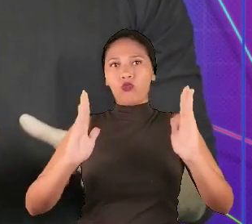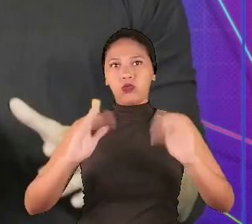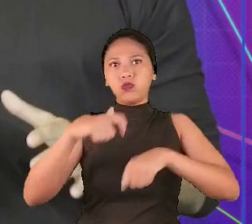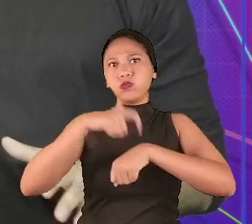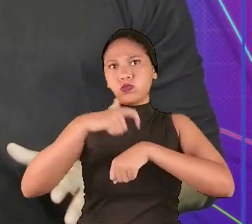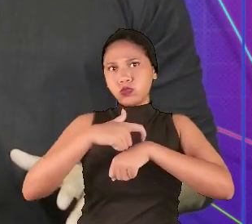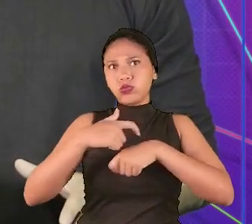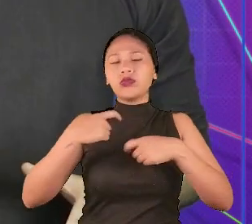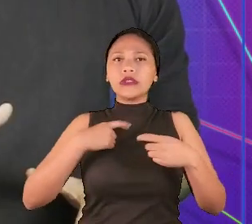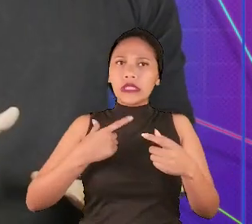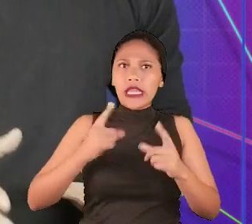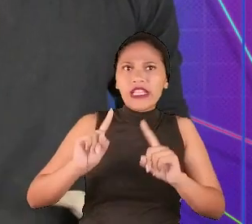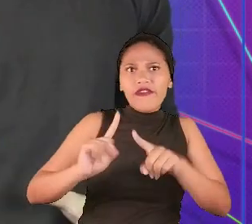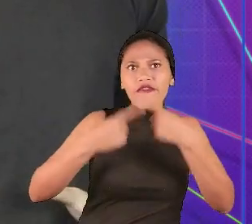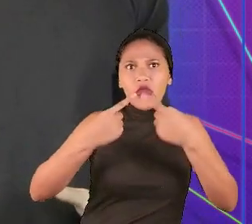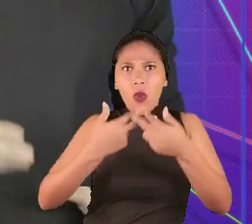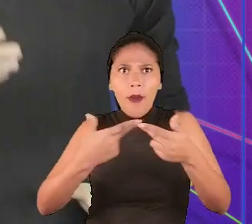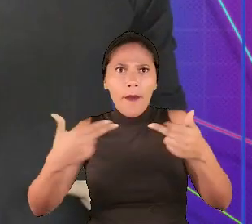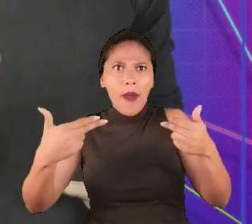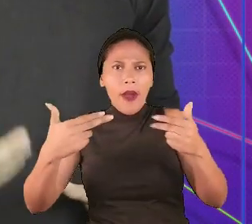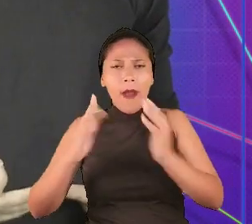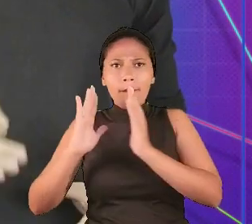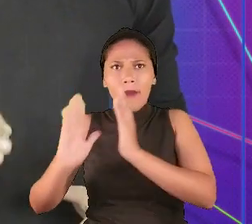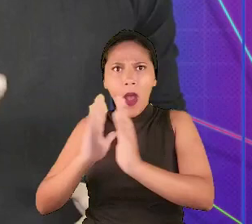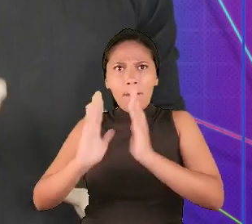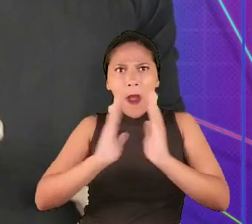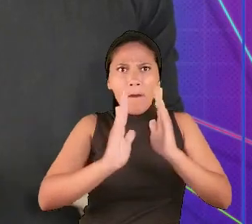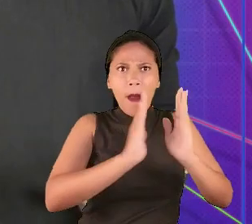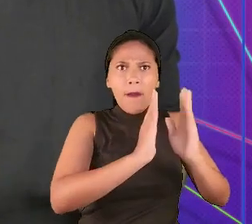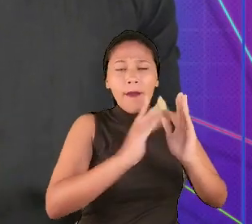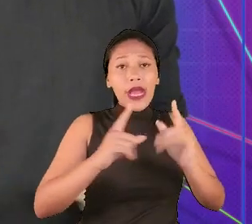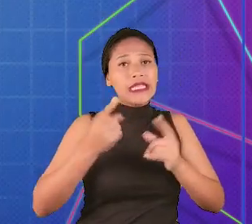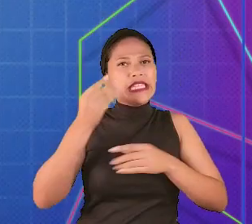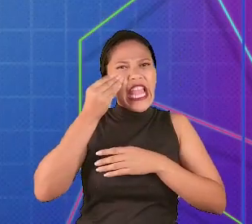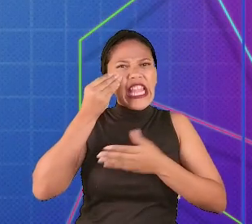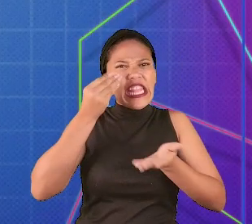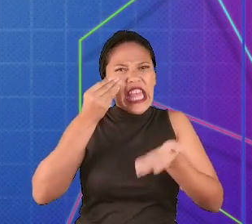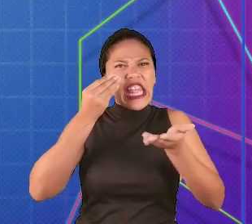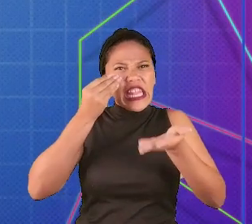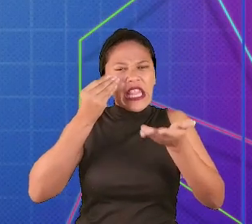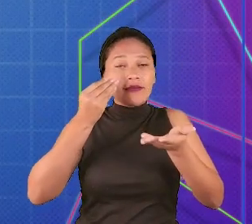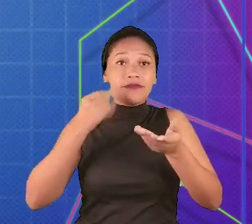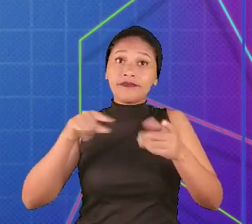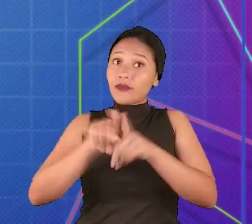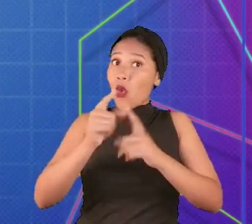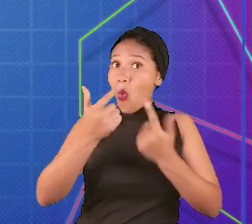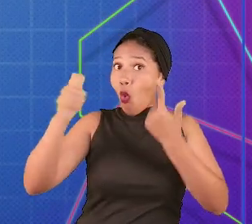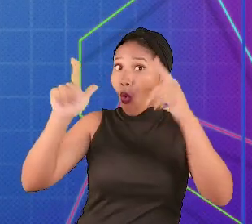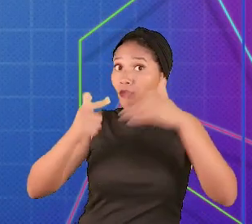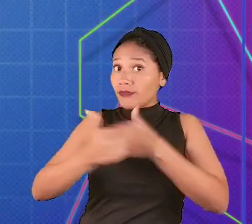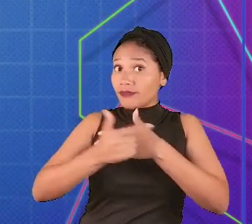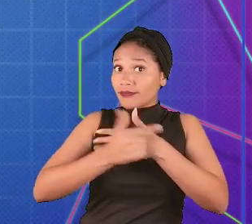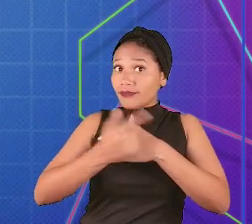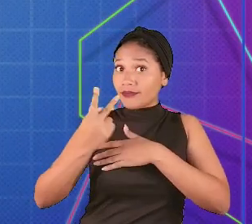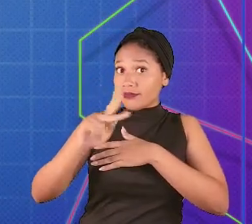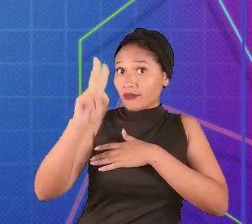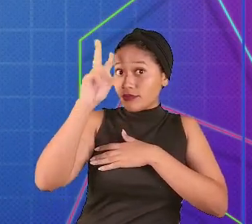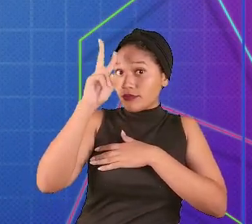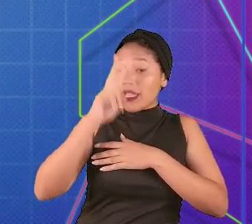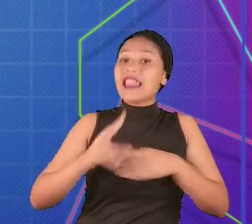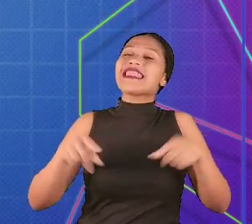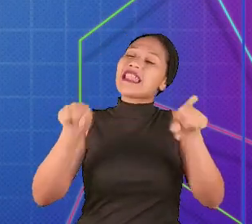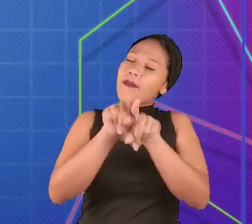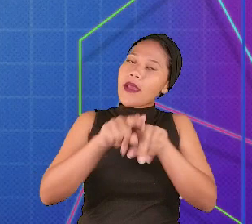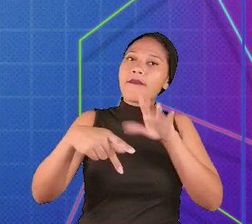com diversos conflitos, desafios e níveis testando constantemente o jogador. Se você tiver outros personagens na sua história,